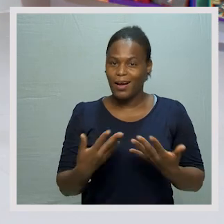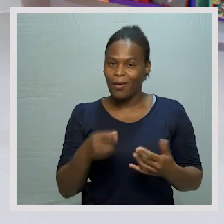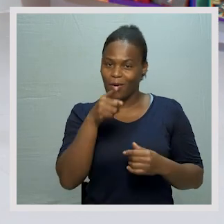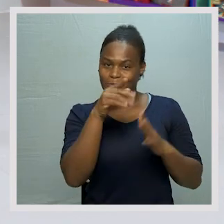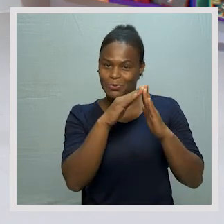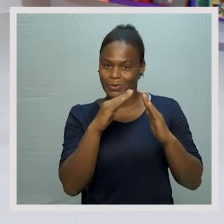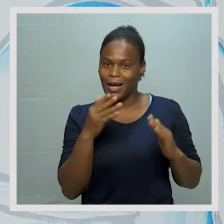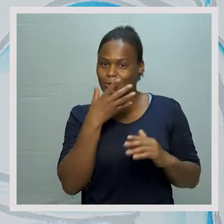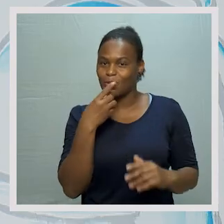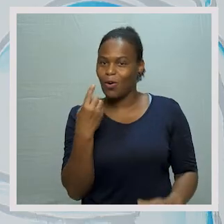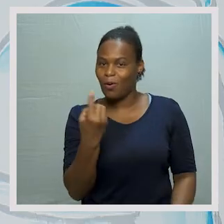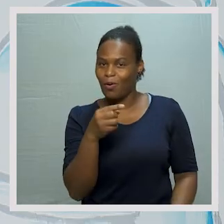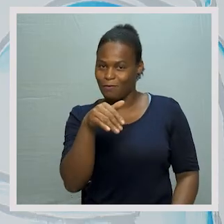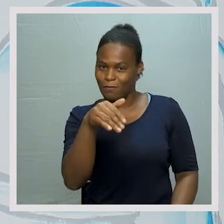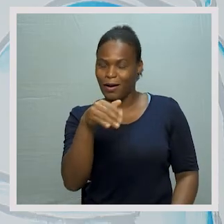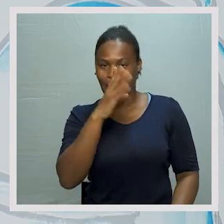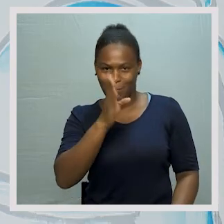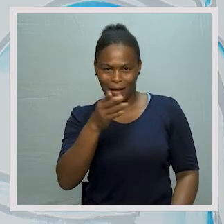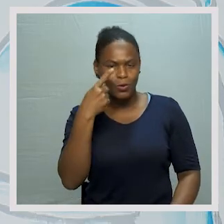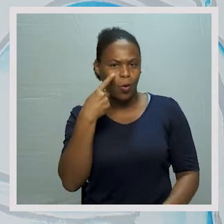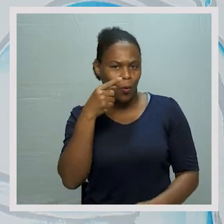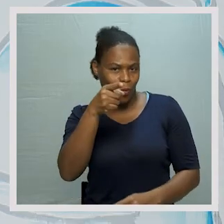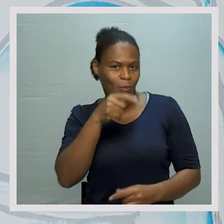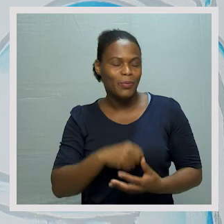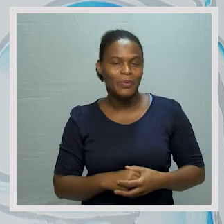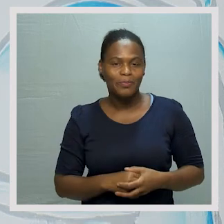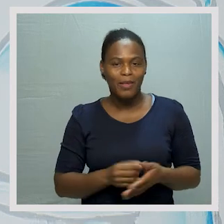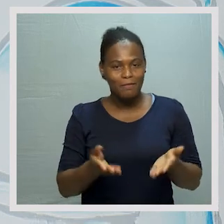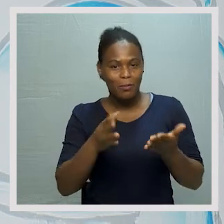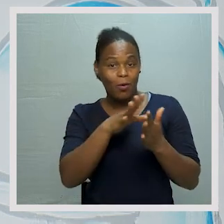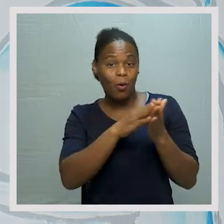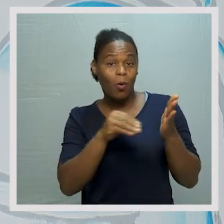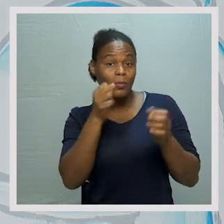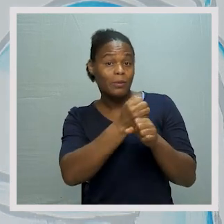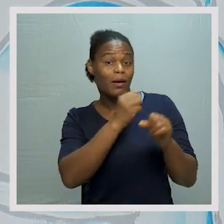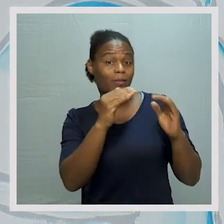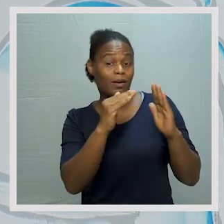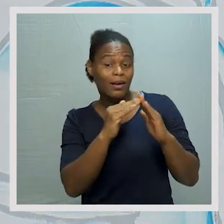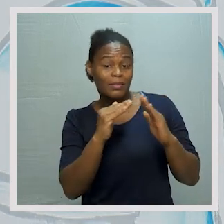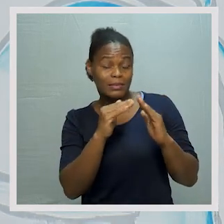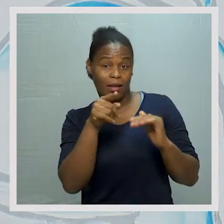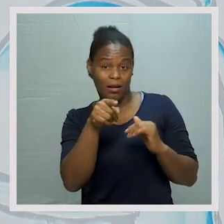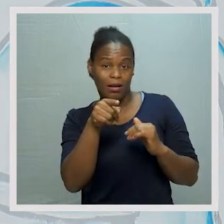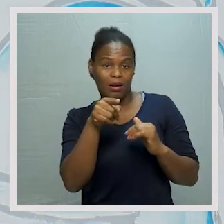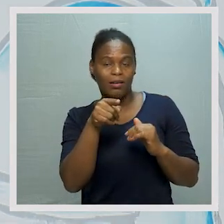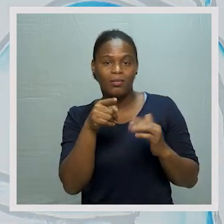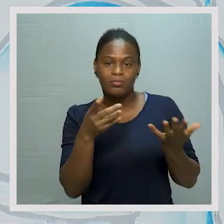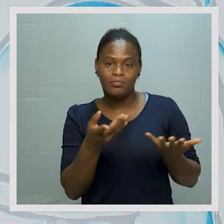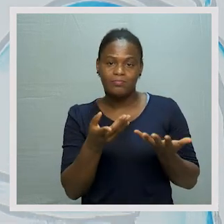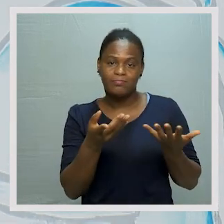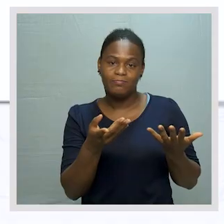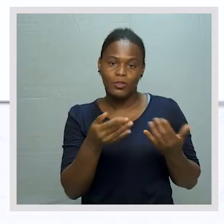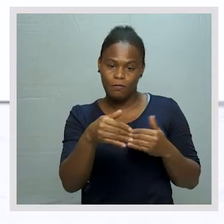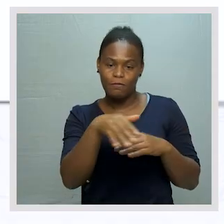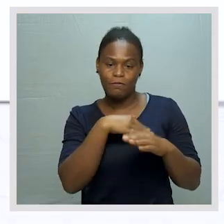Agora, ali em casa, sozinhos, vão aplicar os conhecimentos. Vamos copiar, então, o trabalho que será